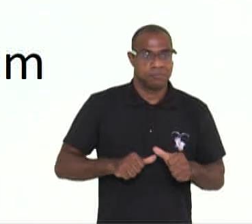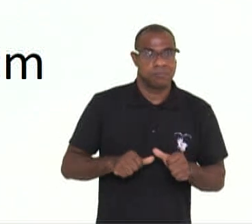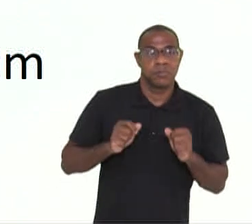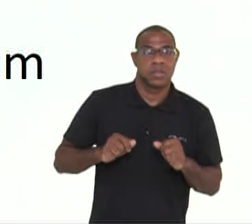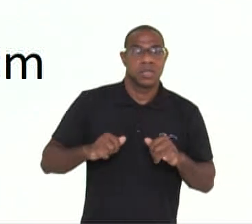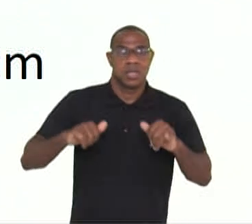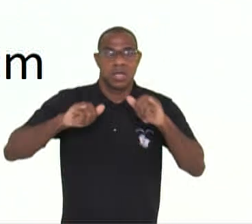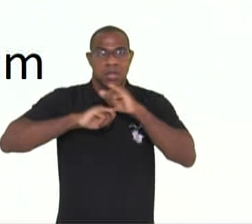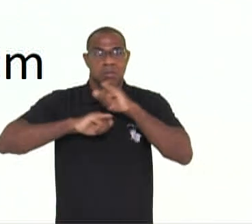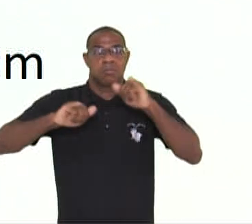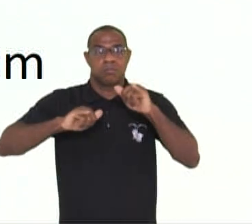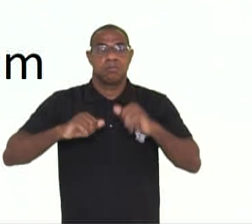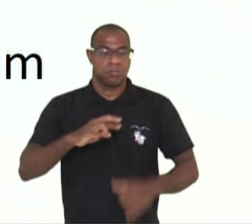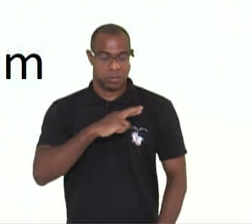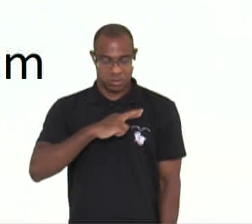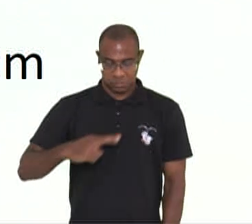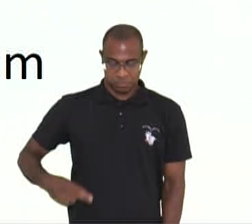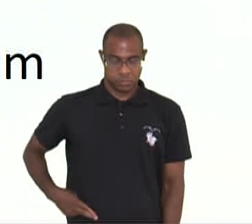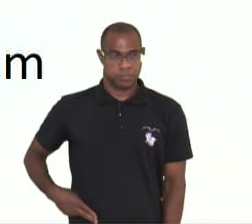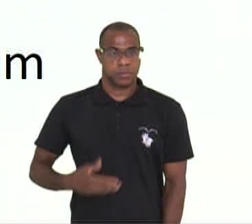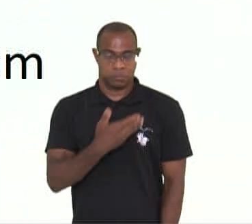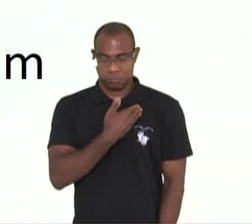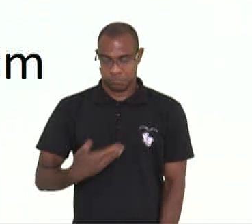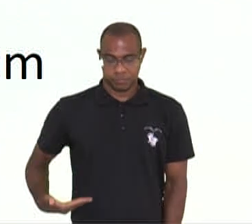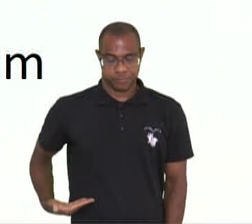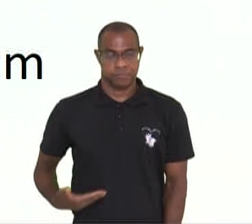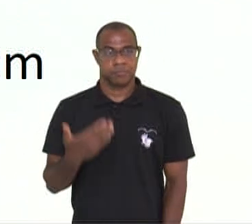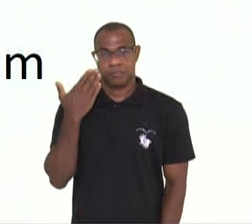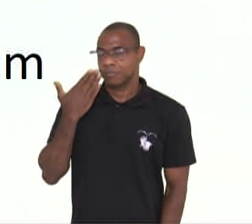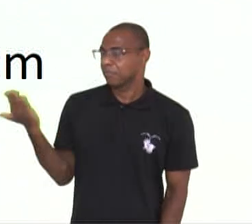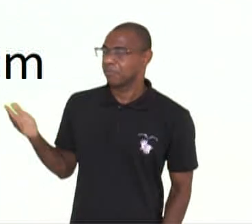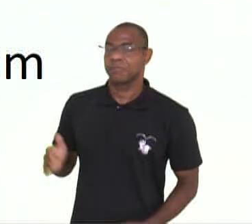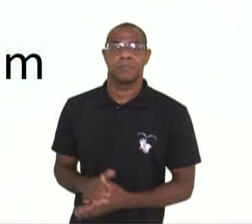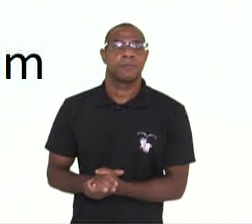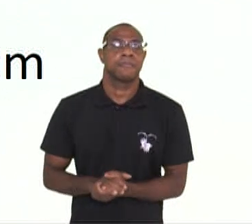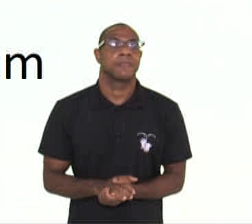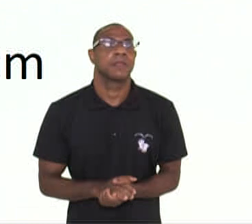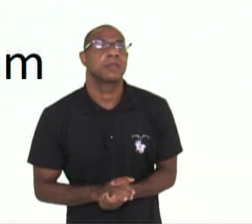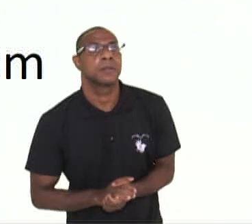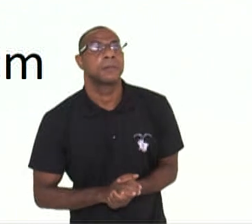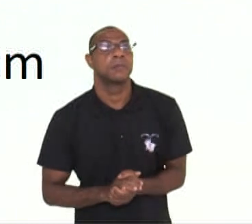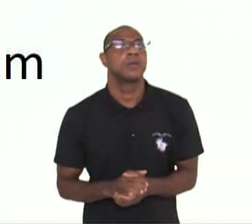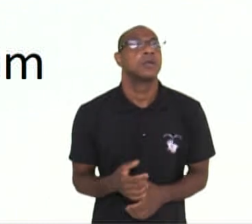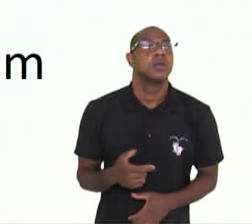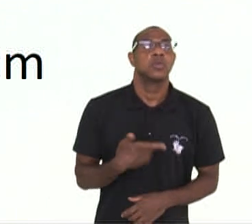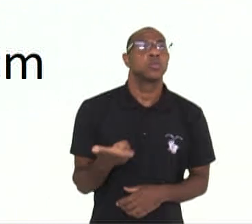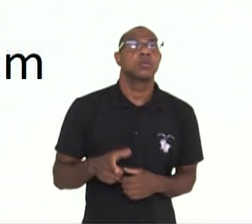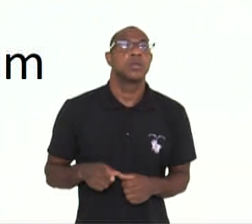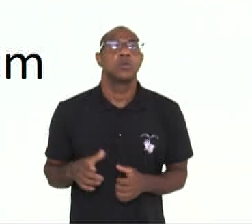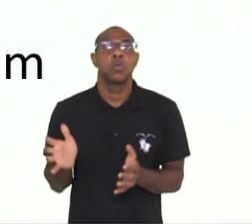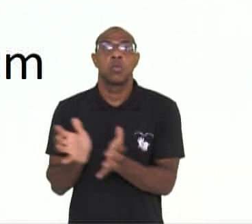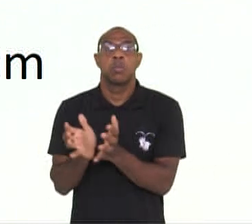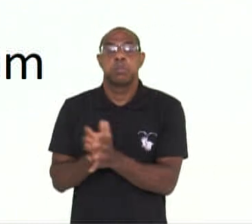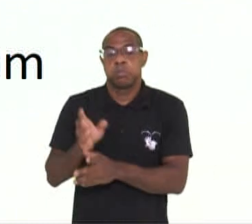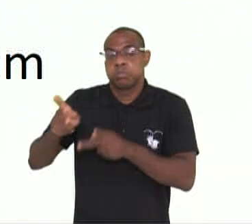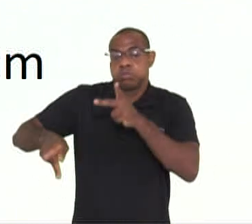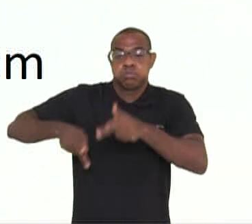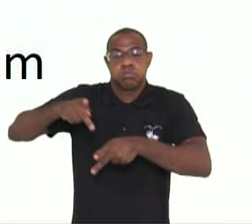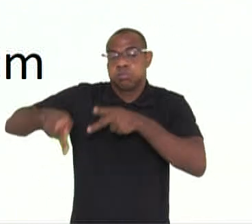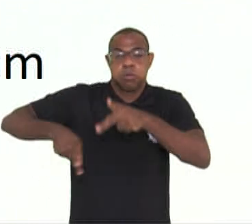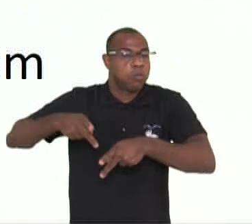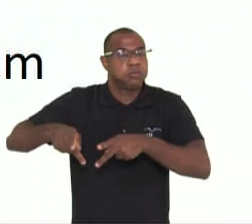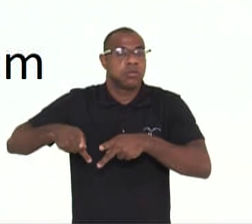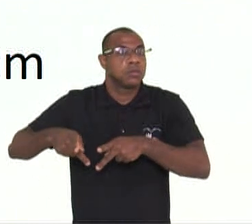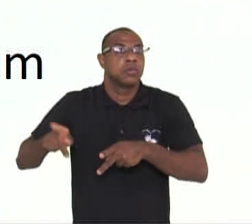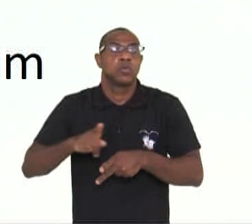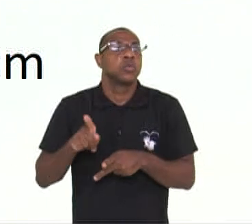Brasil. Não houve participação popular, é importante frisar isso. Percebe? Uma participação muito grande dos militares aí. O processo foi conduzido